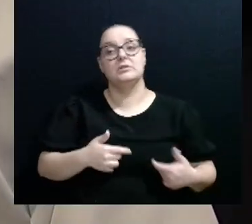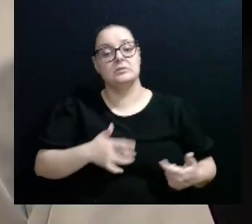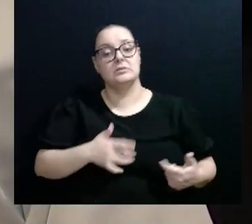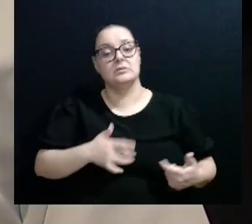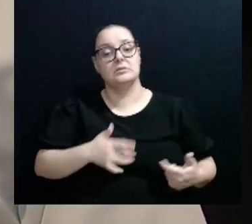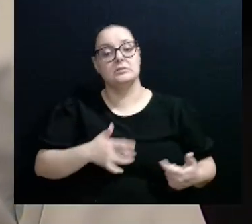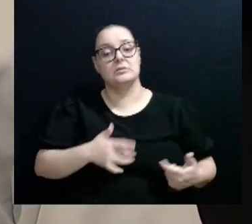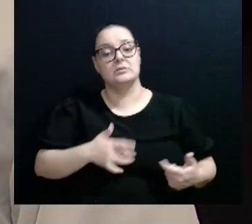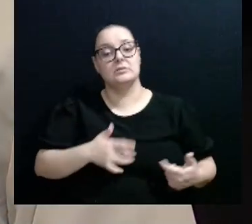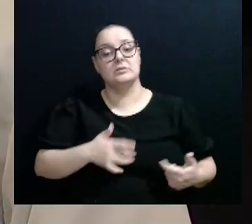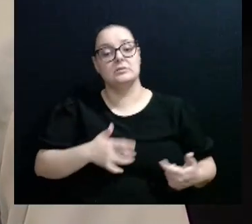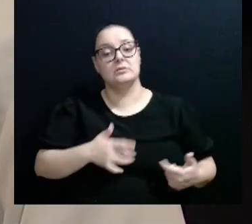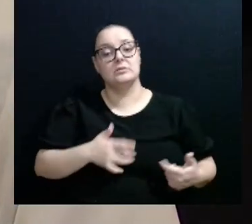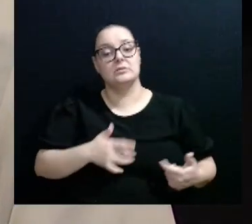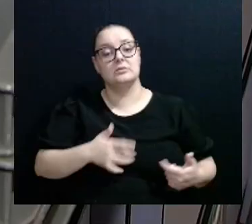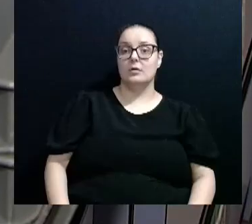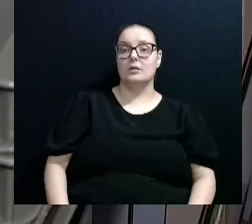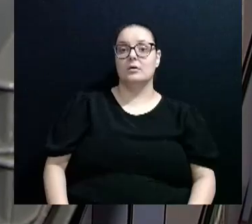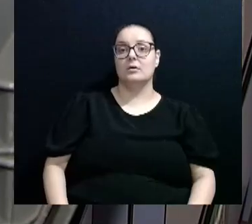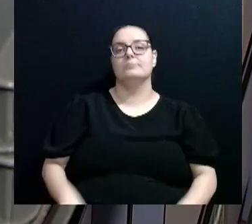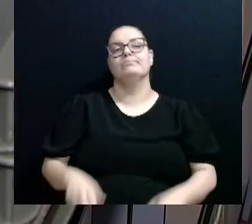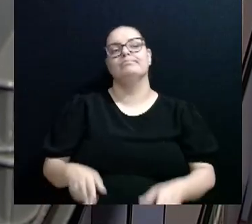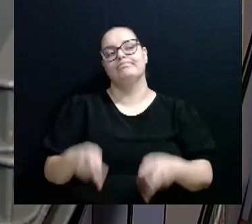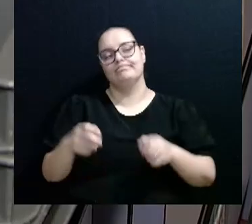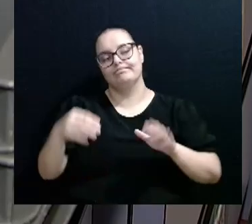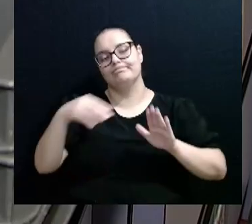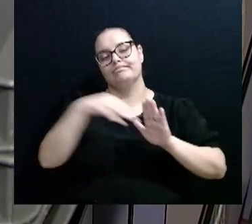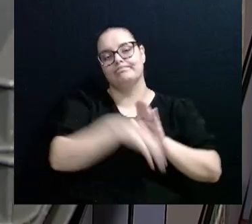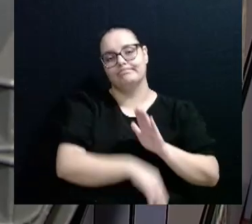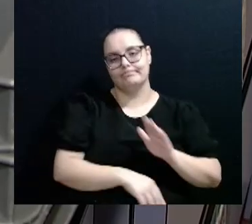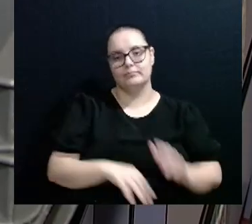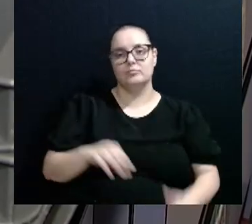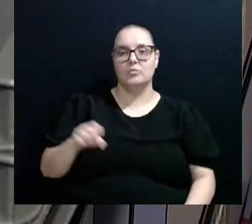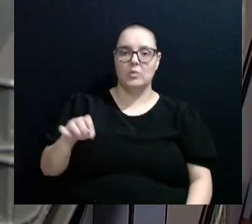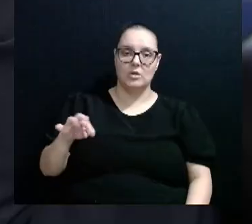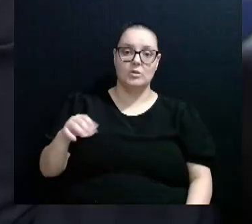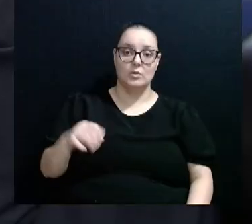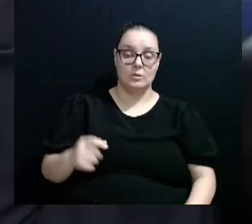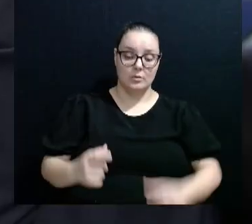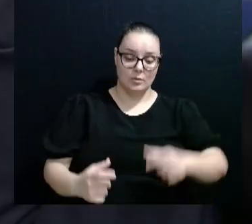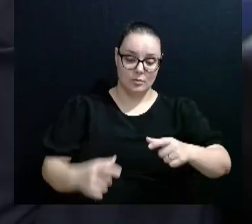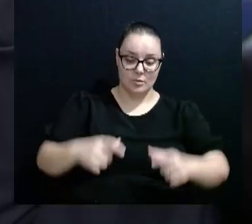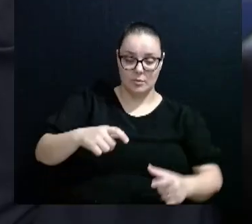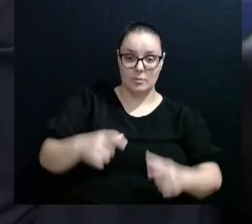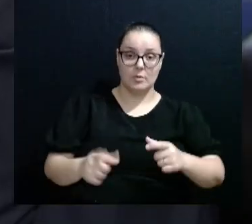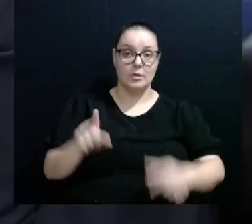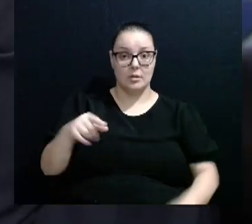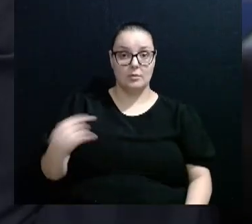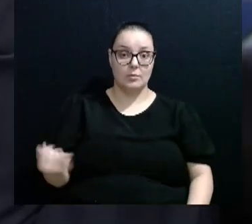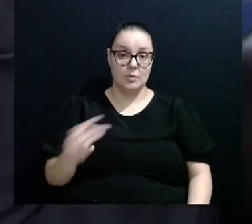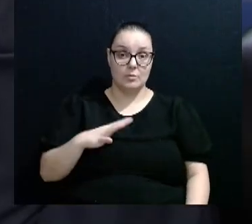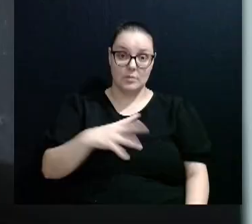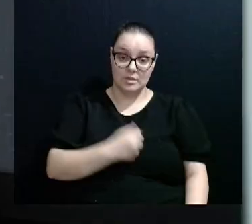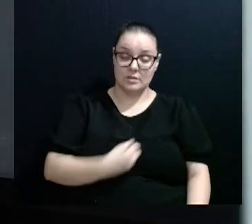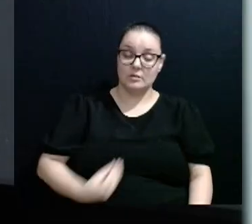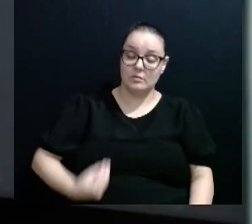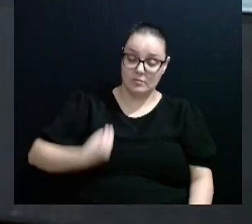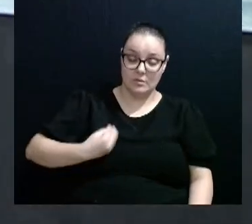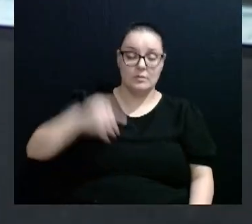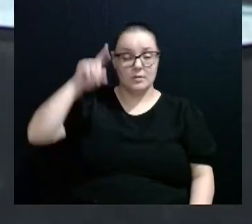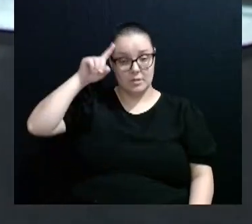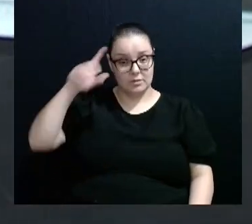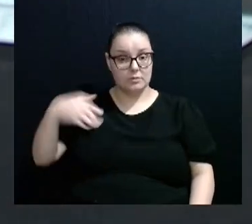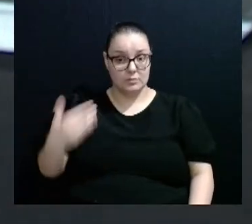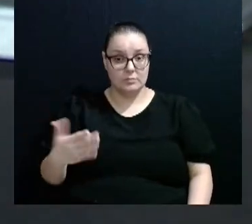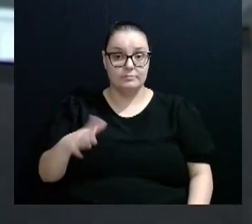gente percebe uma queda nos estoques, infelizmente. As bolsas de sangue são fundamentais para salvar vidas todos os dias. No entanto, a